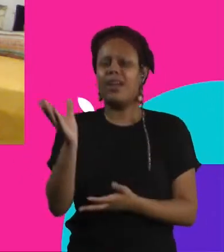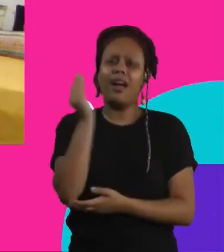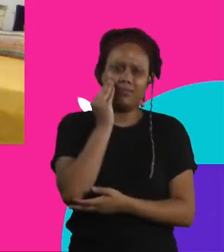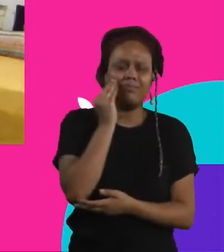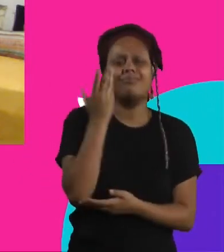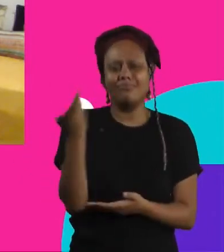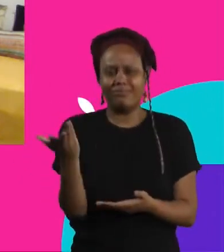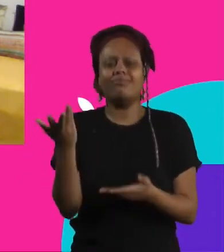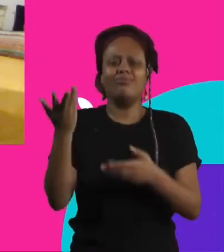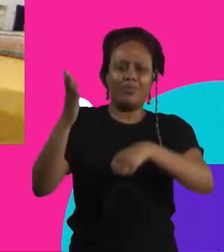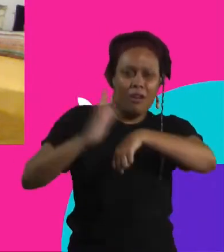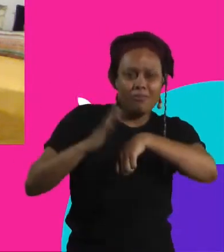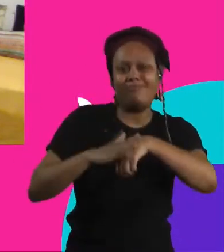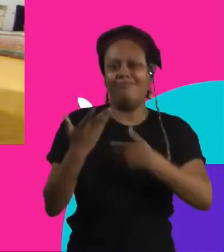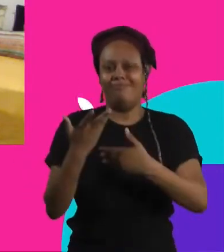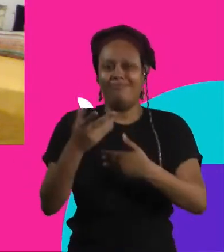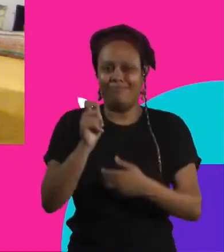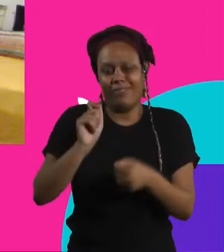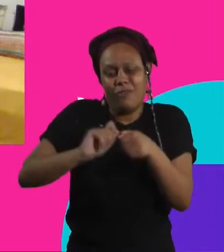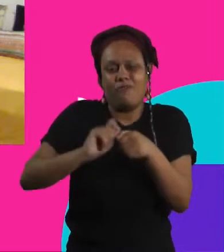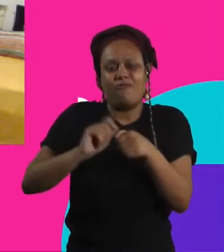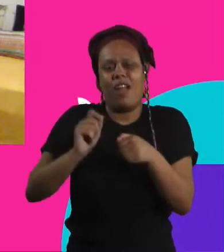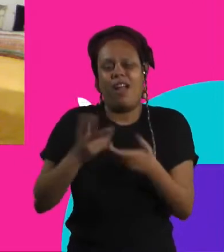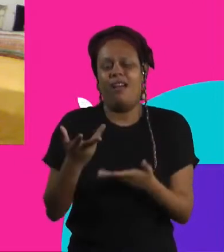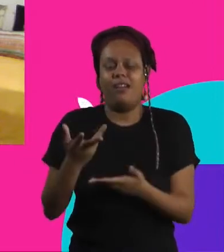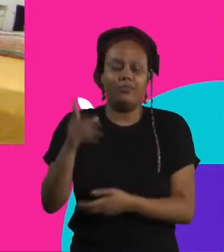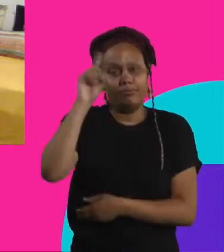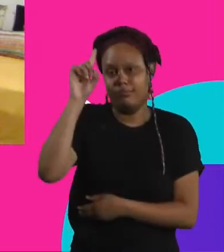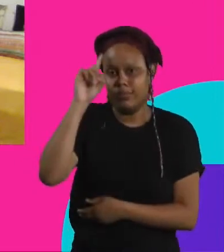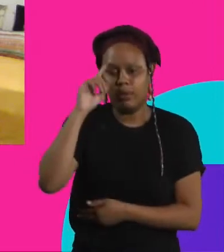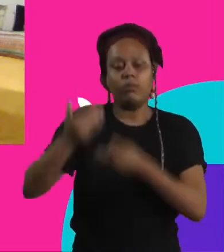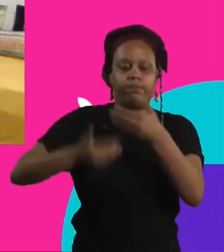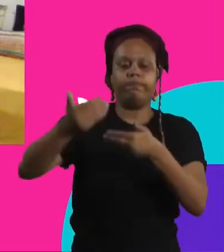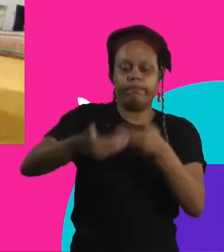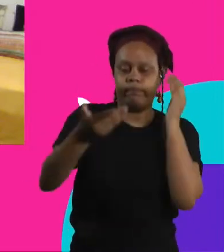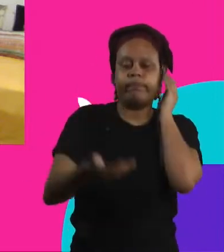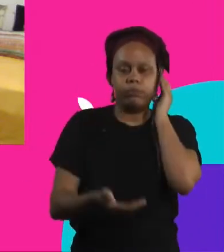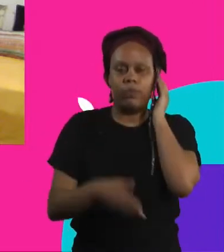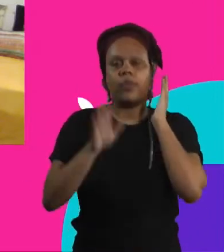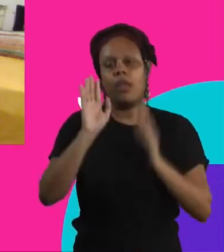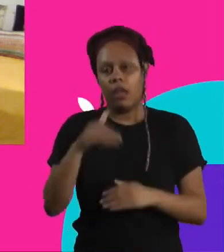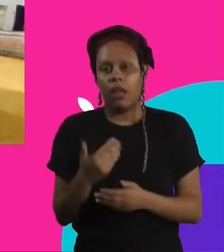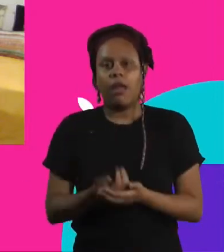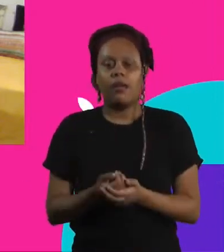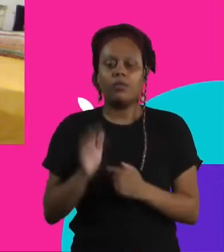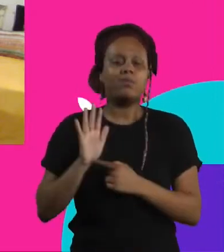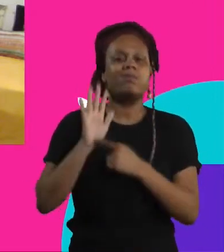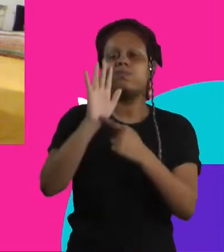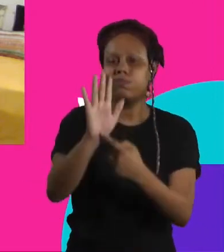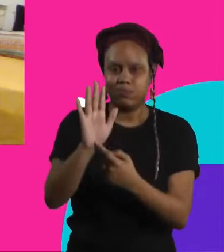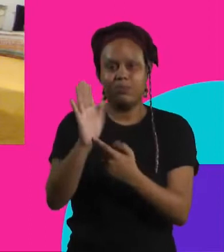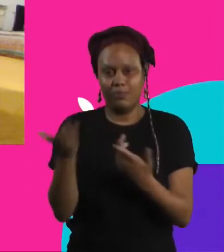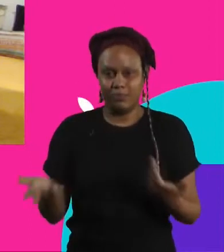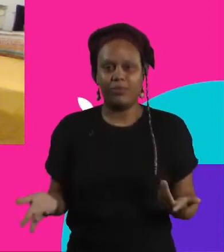isso todos os dias. A gente precisa discutir, a gente precisa mostrar, a gente precisa tirar debaixo do tapete, porque